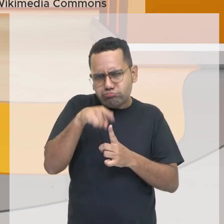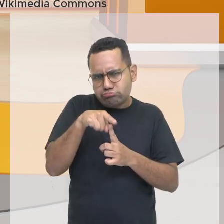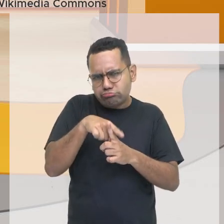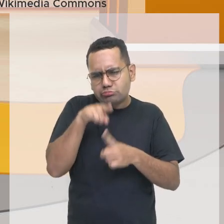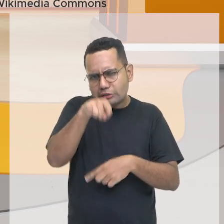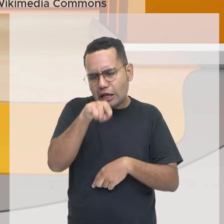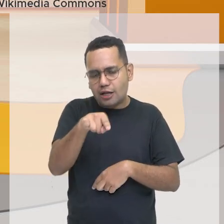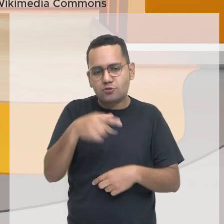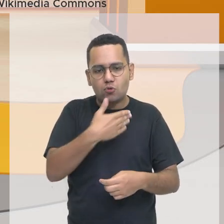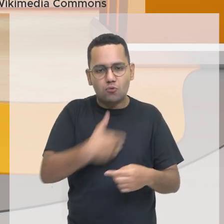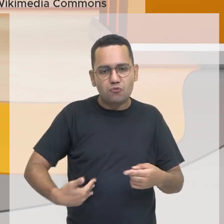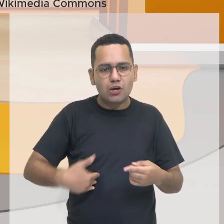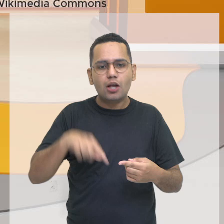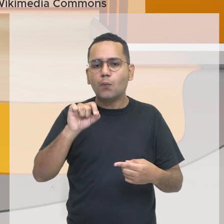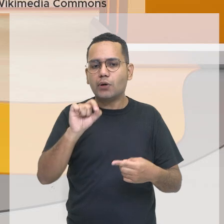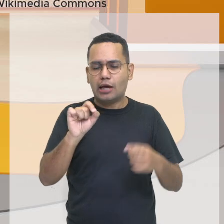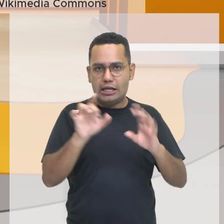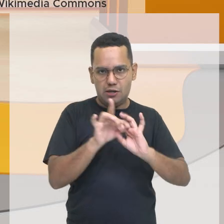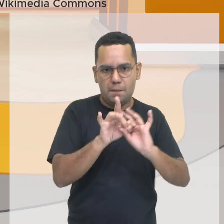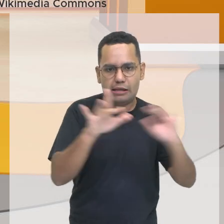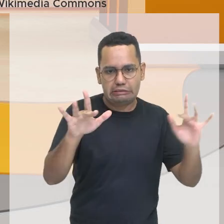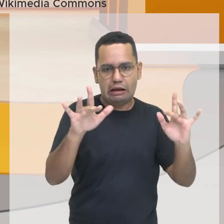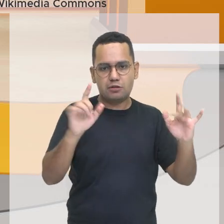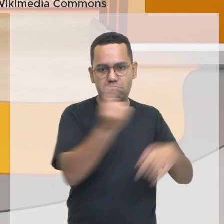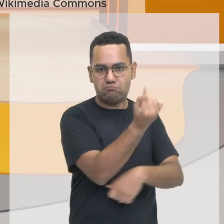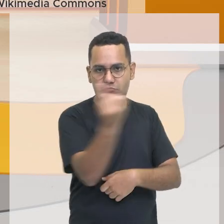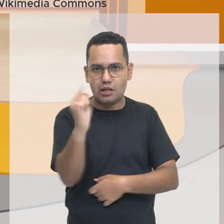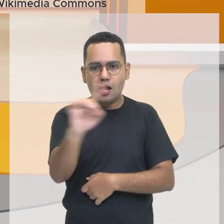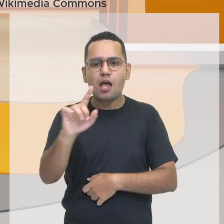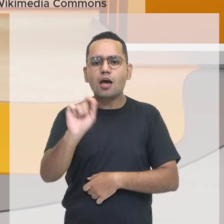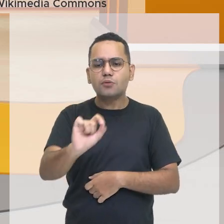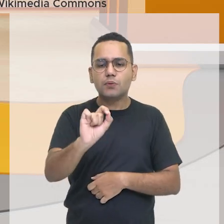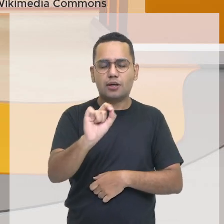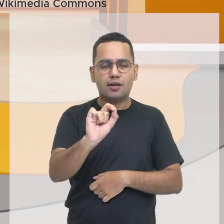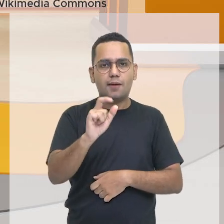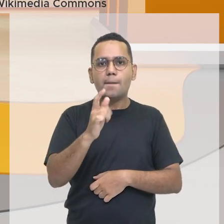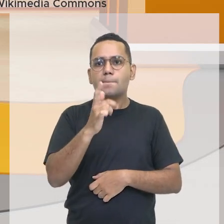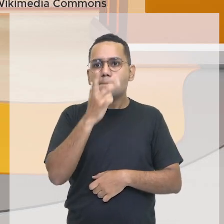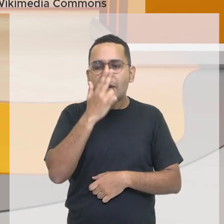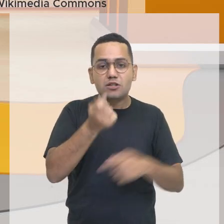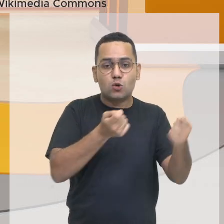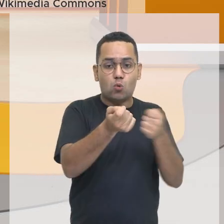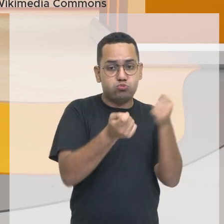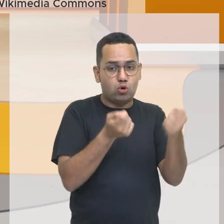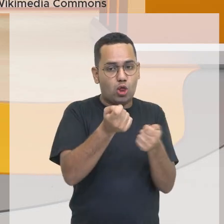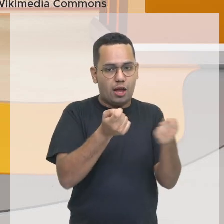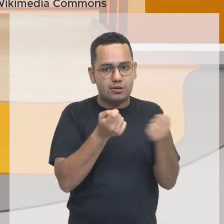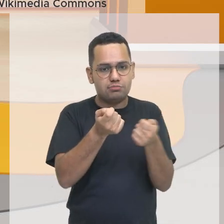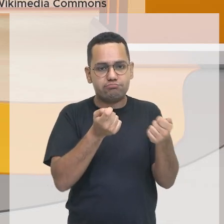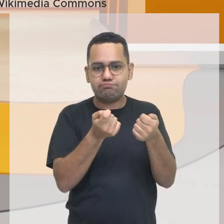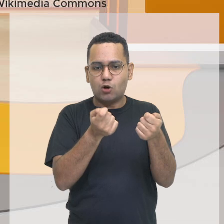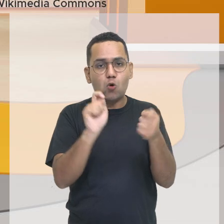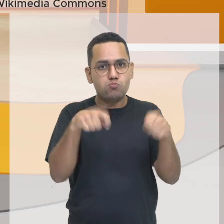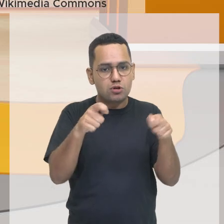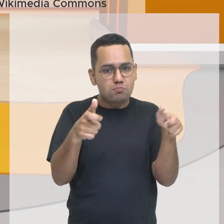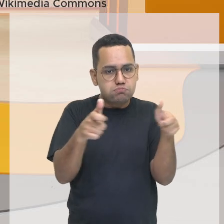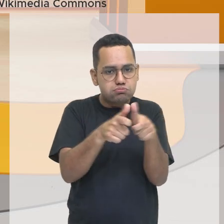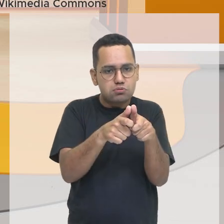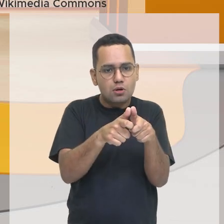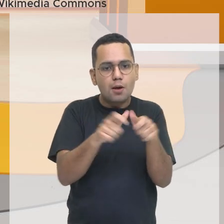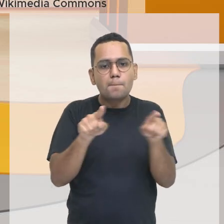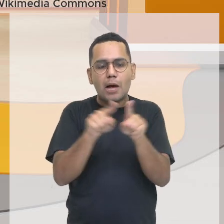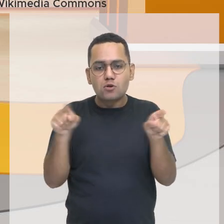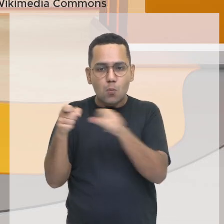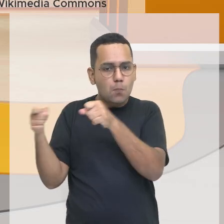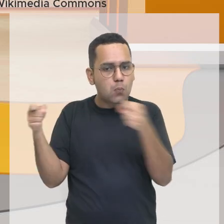restritas ou suprimidas, e o poder se concentra nas mãos de um único líder ou partido político. A